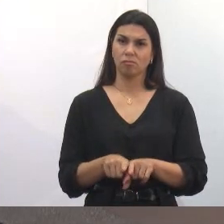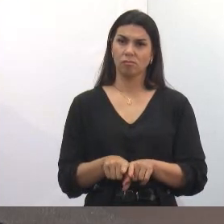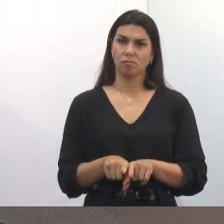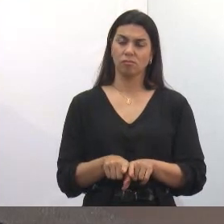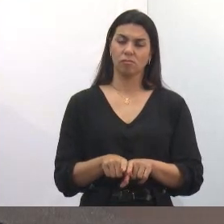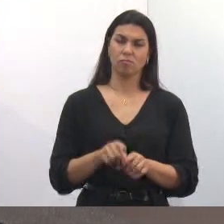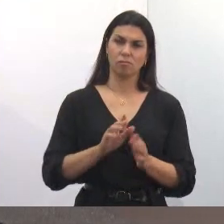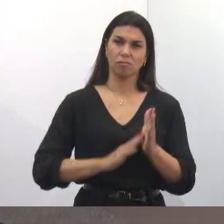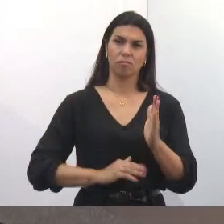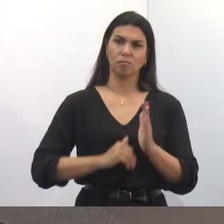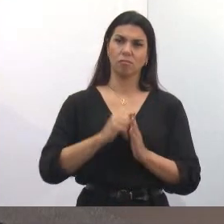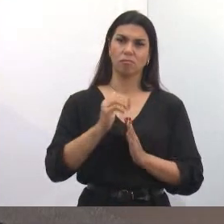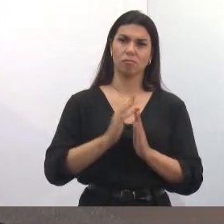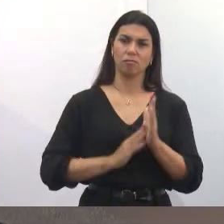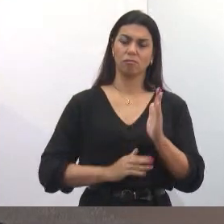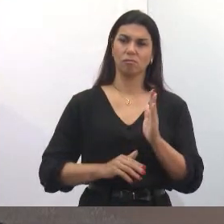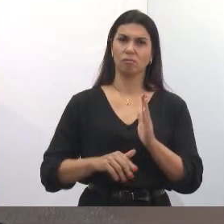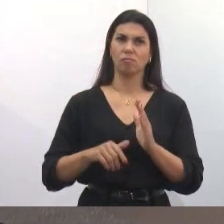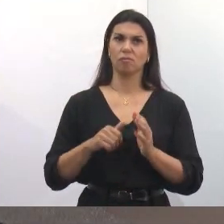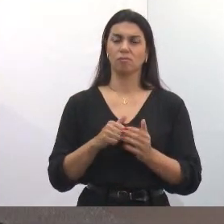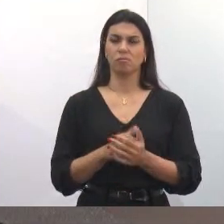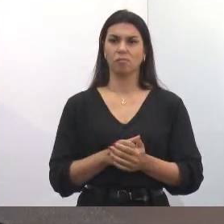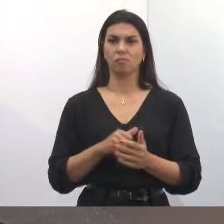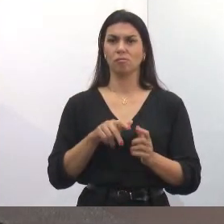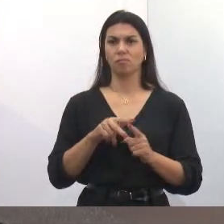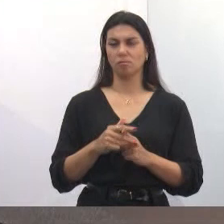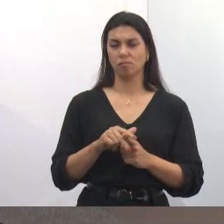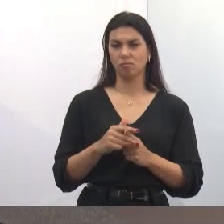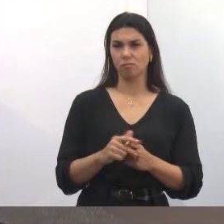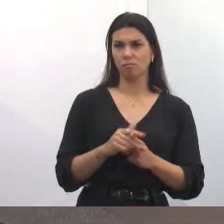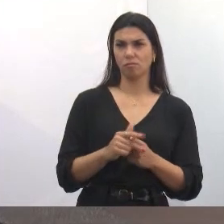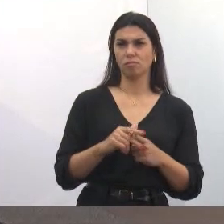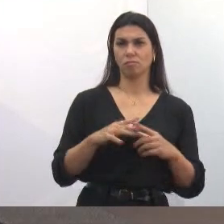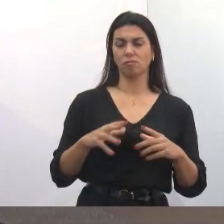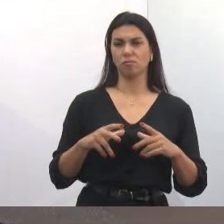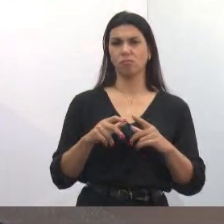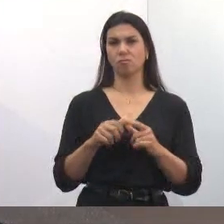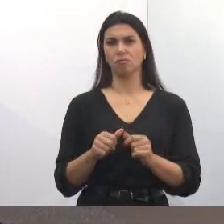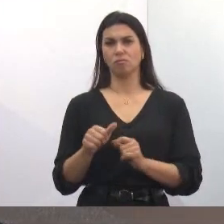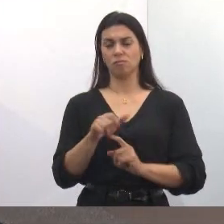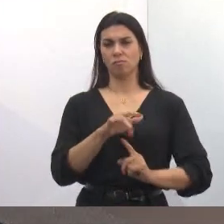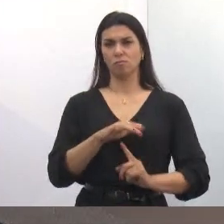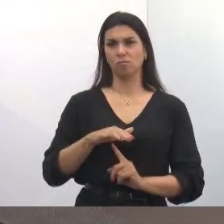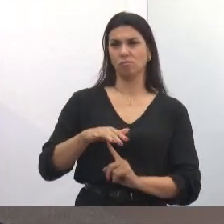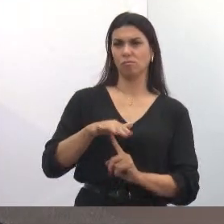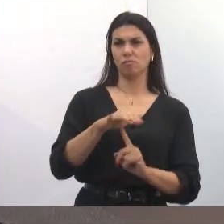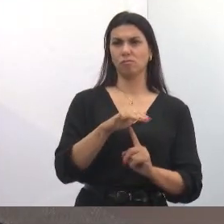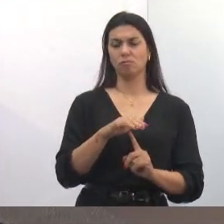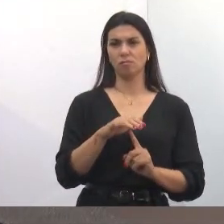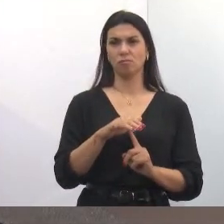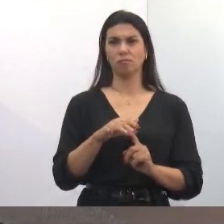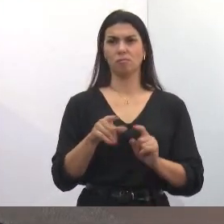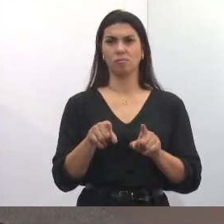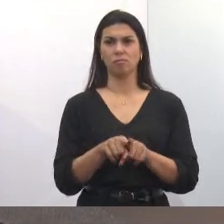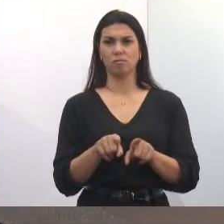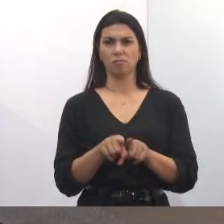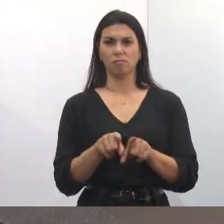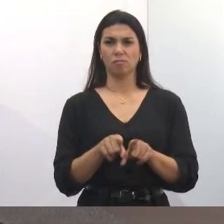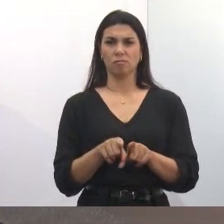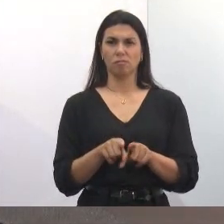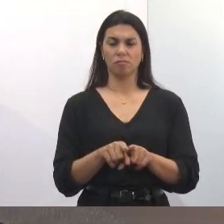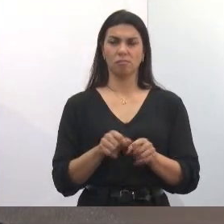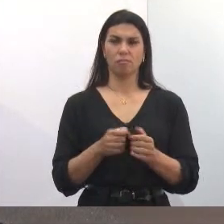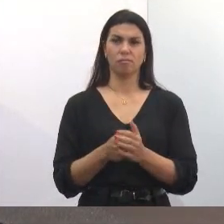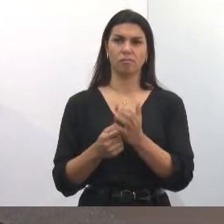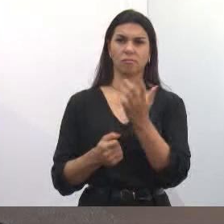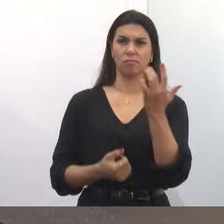de pintura, de guia, de construção, revitalização, manutenção de praças e áreas degradadas, poda, supressão